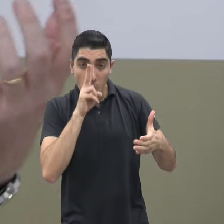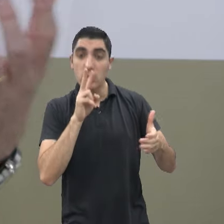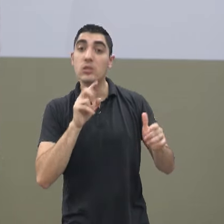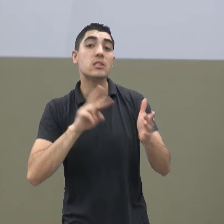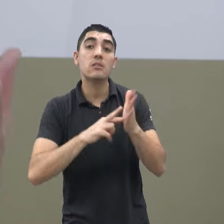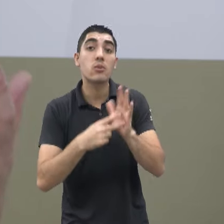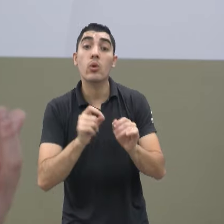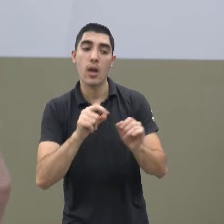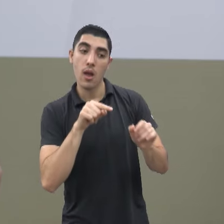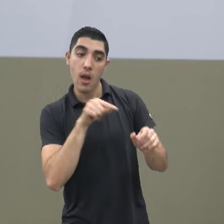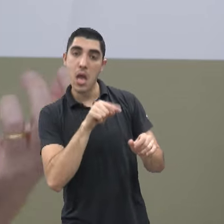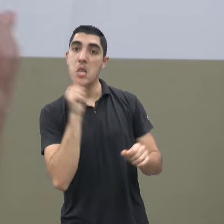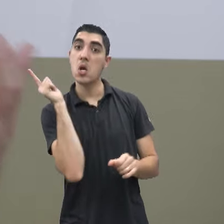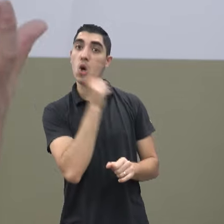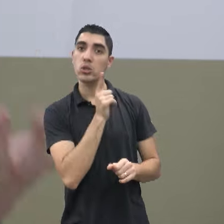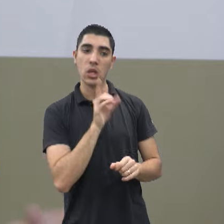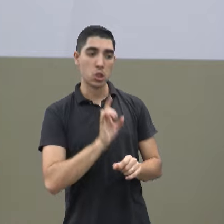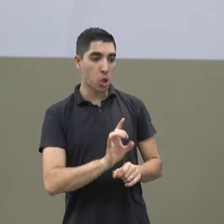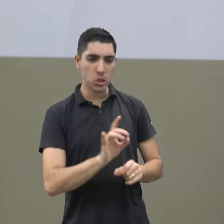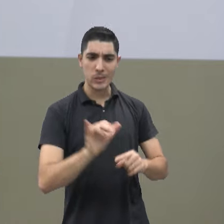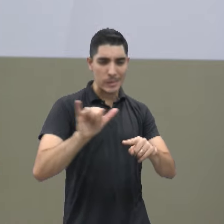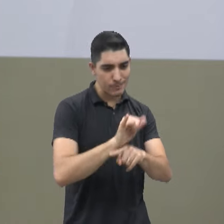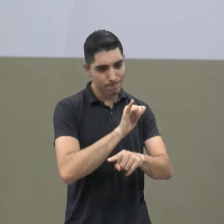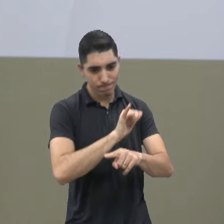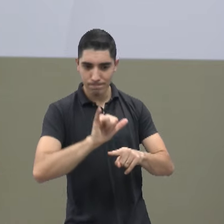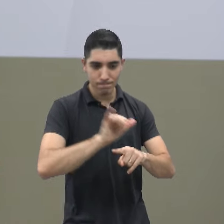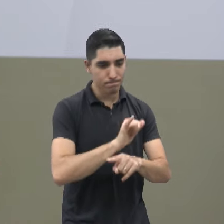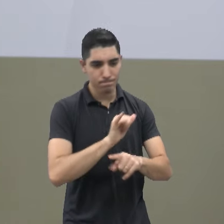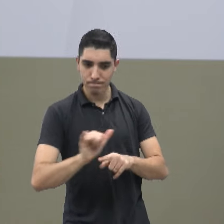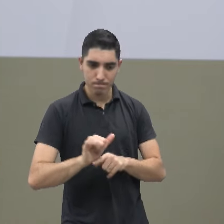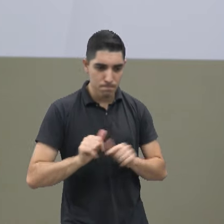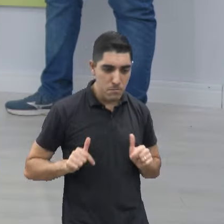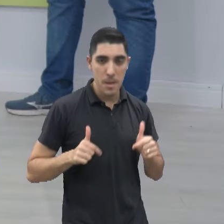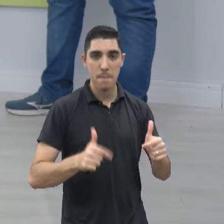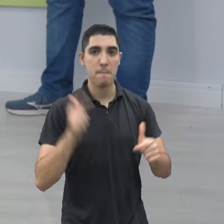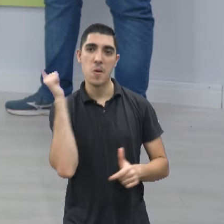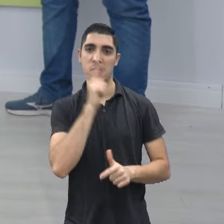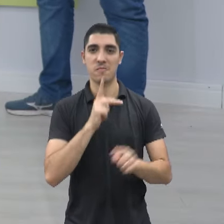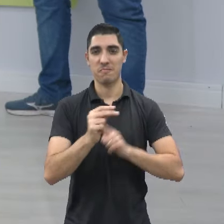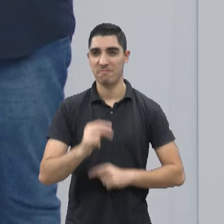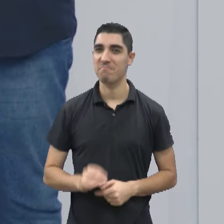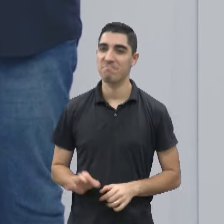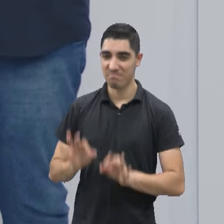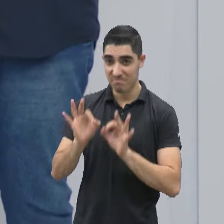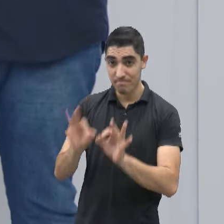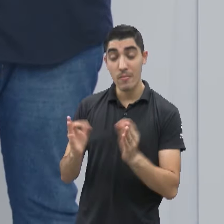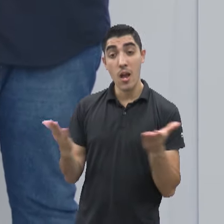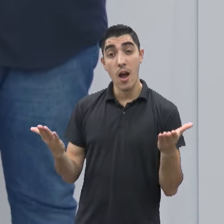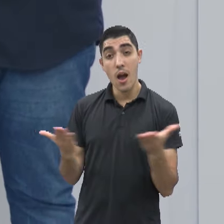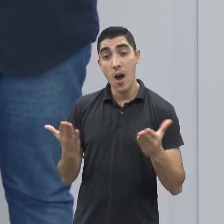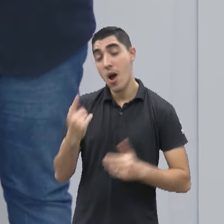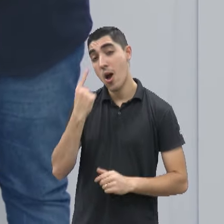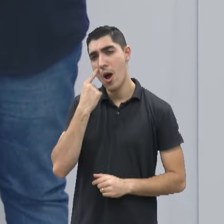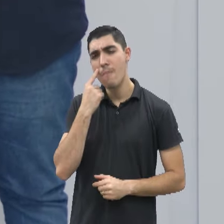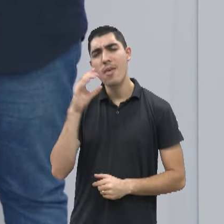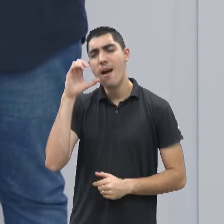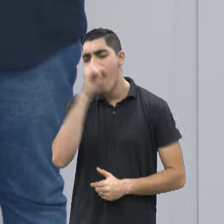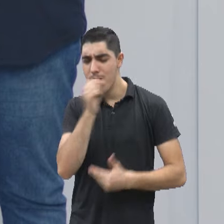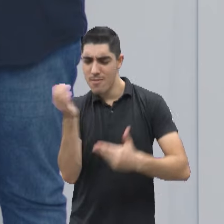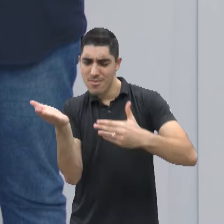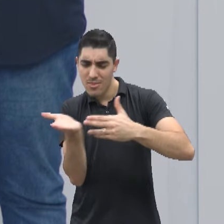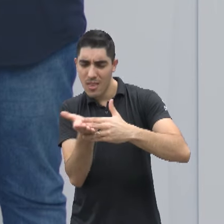Ela mesma acaba achando os caminhos para sair de uma situação difícil, né? E isso é muito importante. Com certeza. Vamos fazer o seguinte, a gente vai para um rápido intervalo